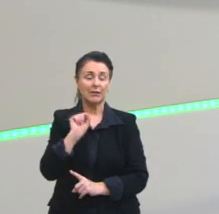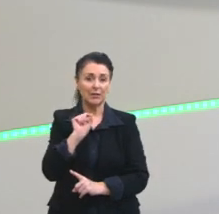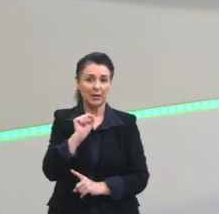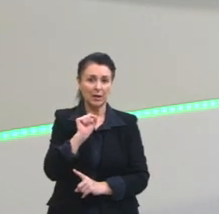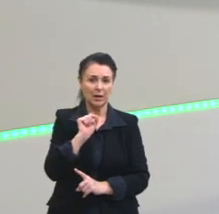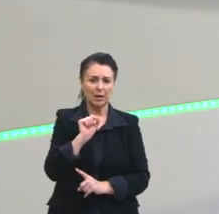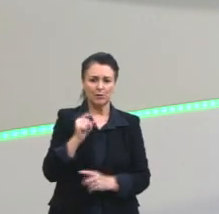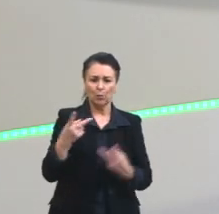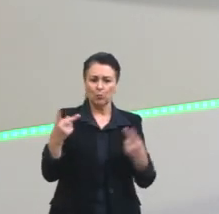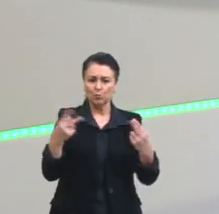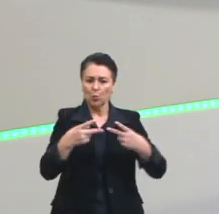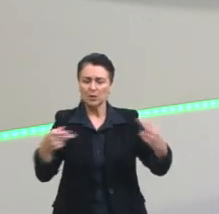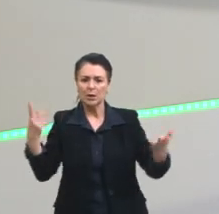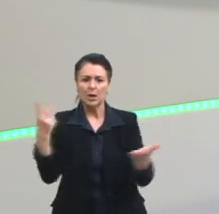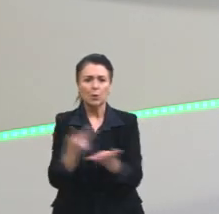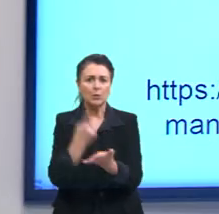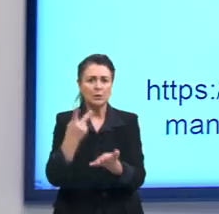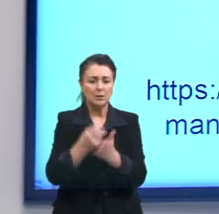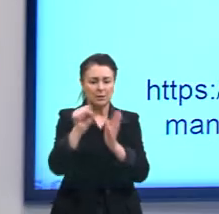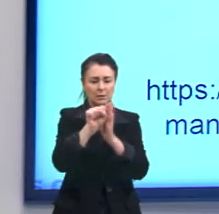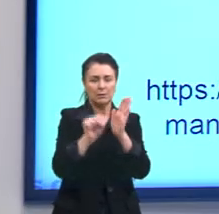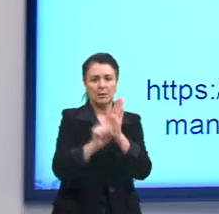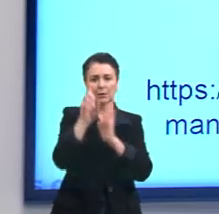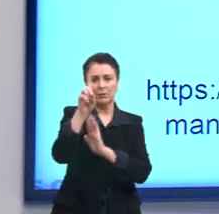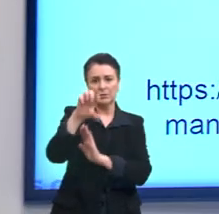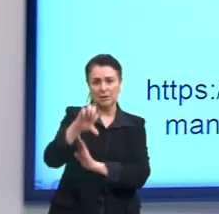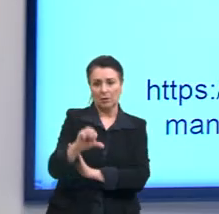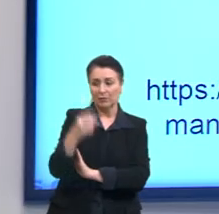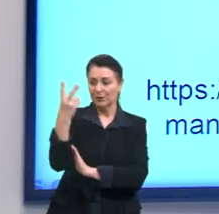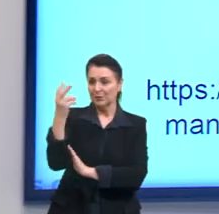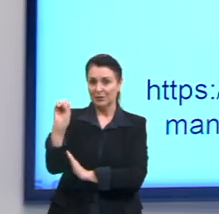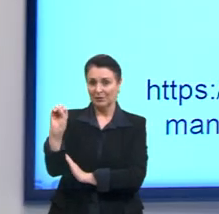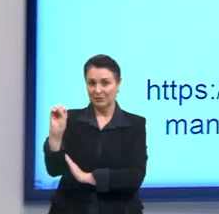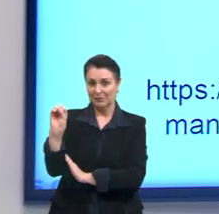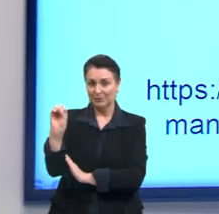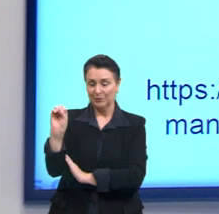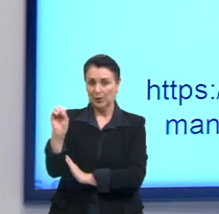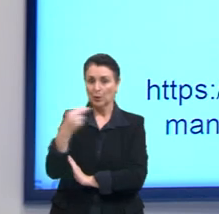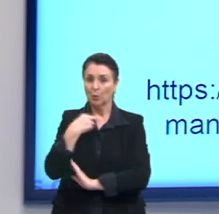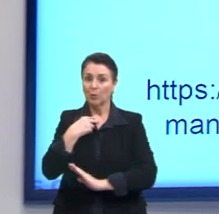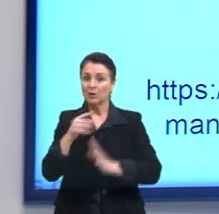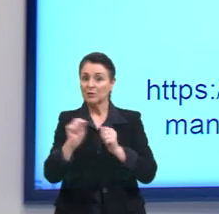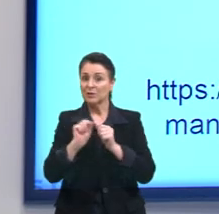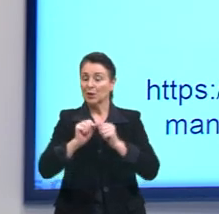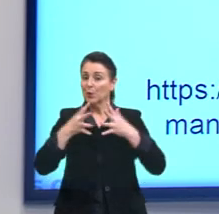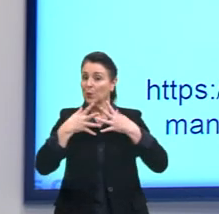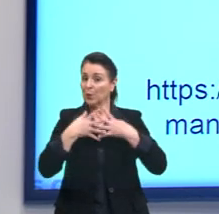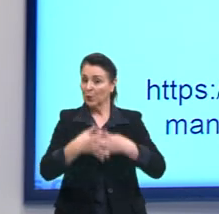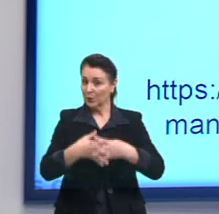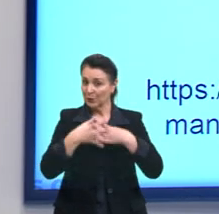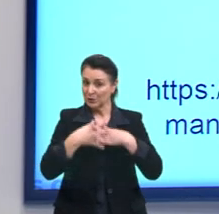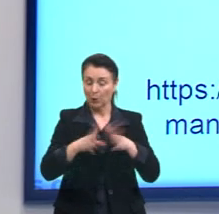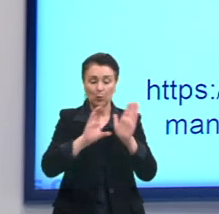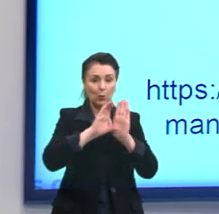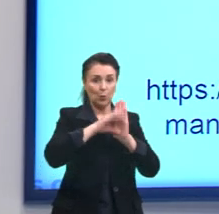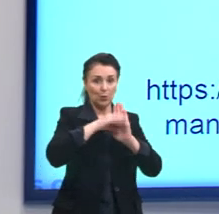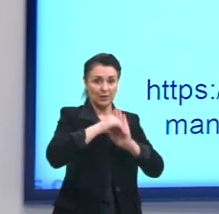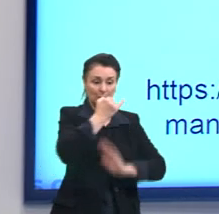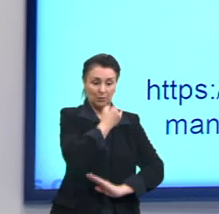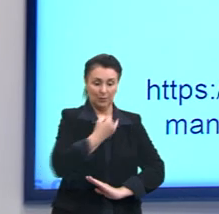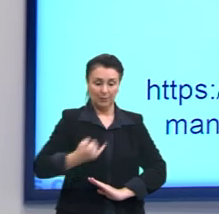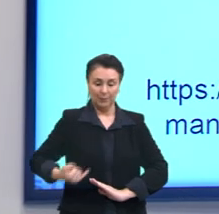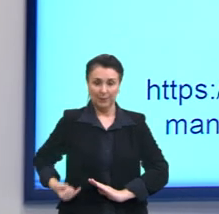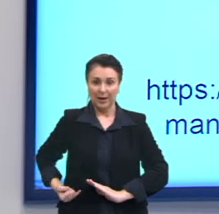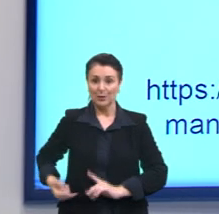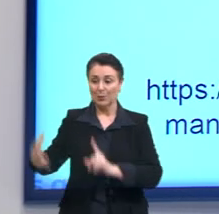desses acontecimentos já no século 19 e 20 tá gente não pode confundir o conceito de Império